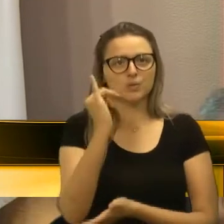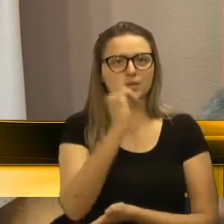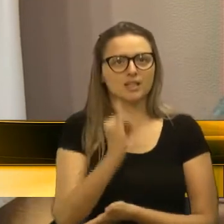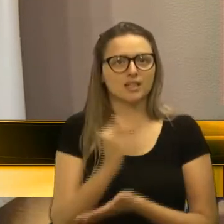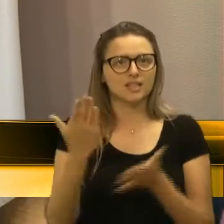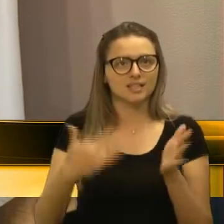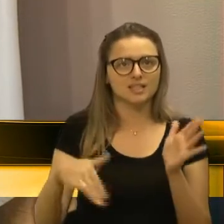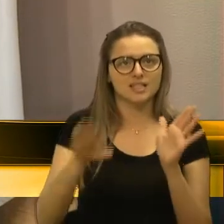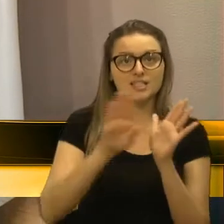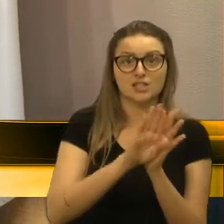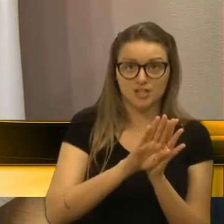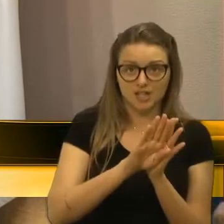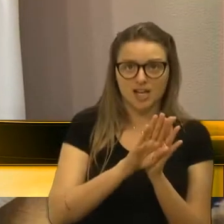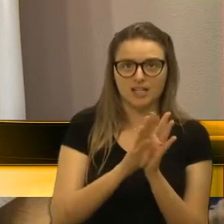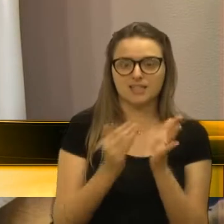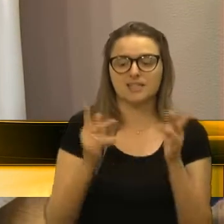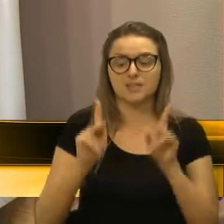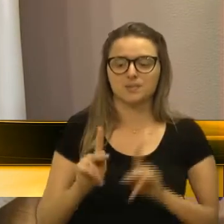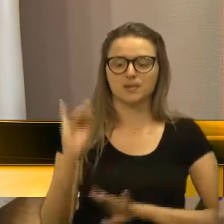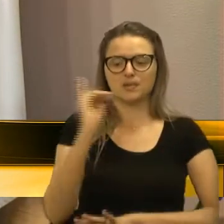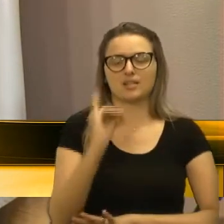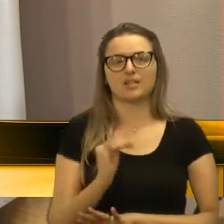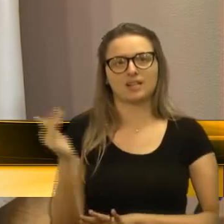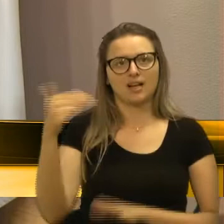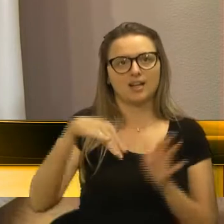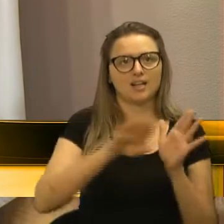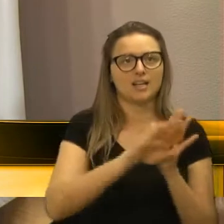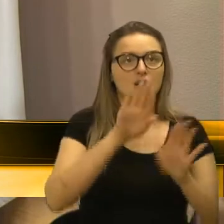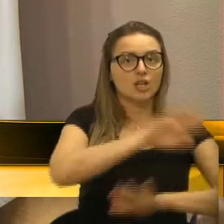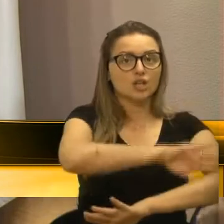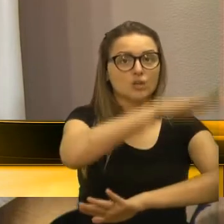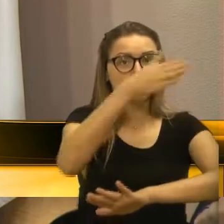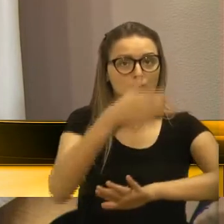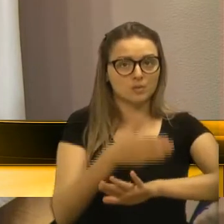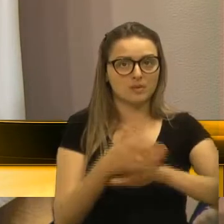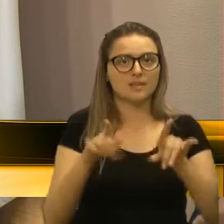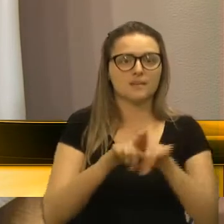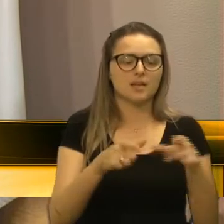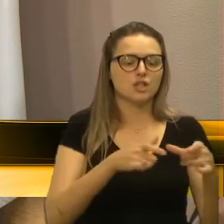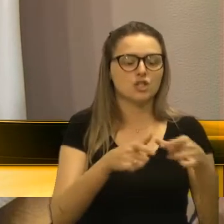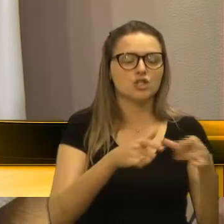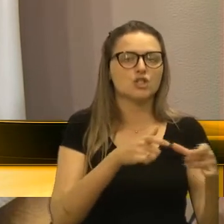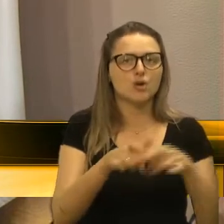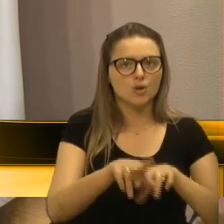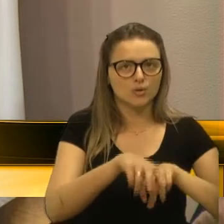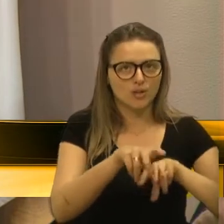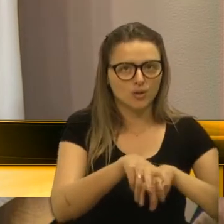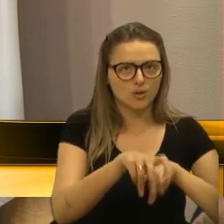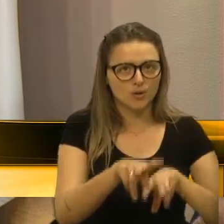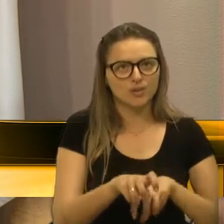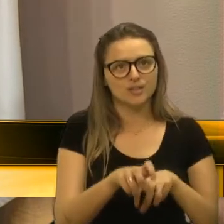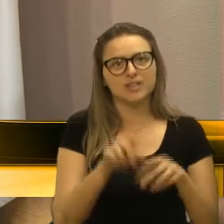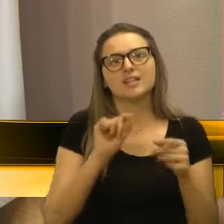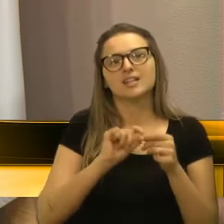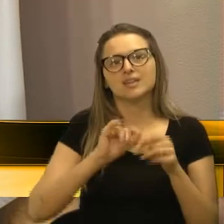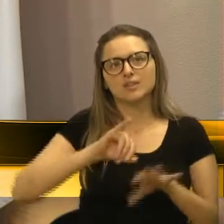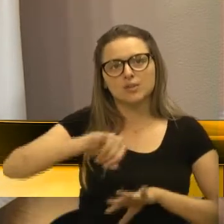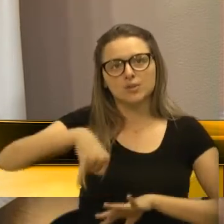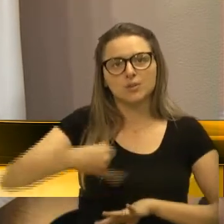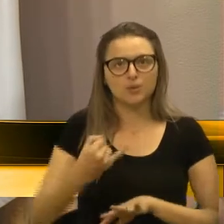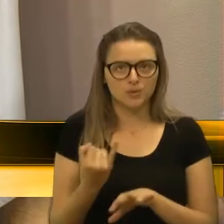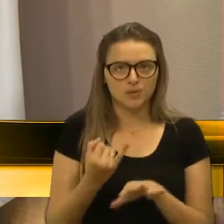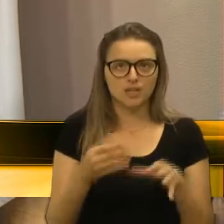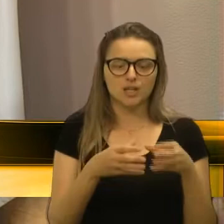chegada dos nossos primeiros imigrantes. Nos pavilhões também acontecerão jogos coloniais, que dá a oportunidade do